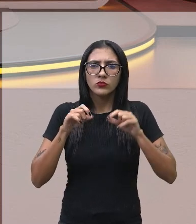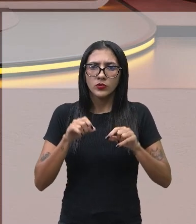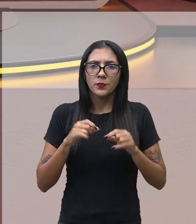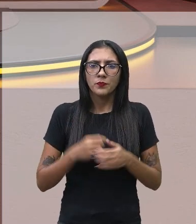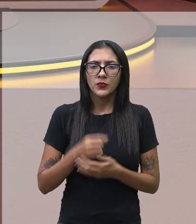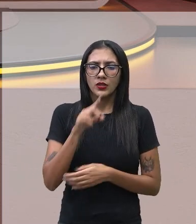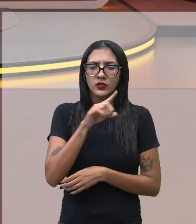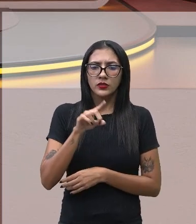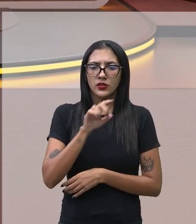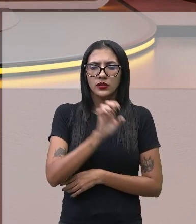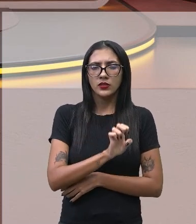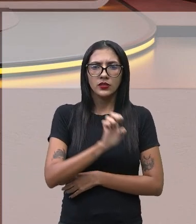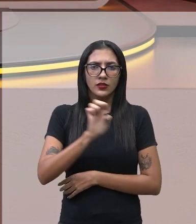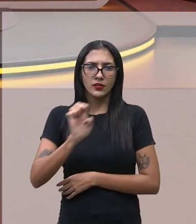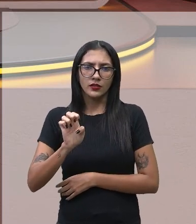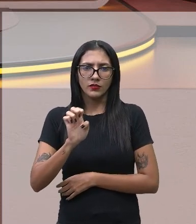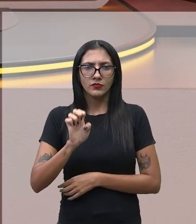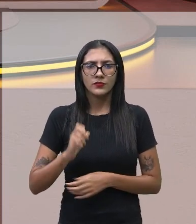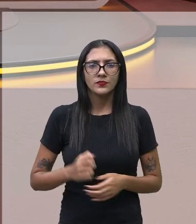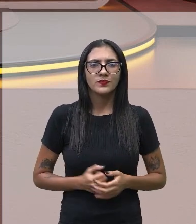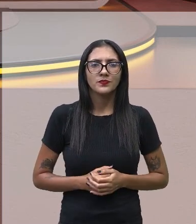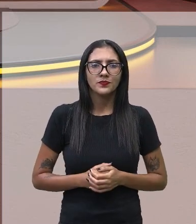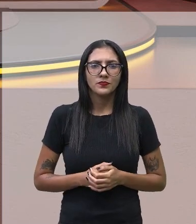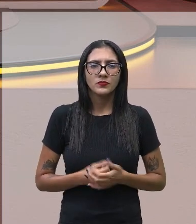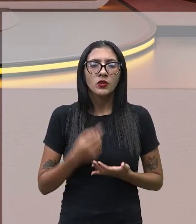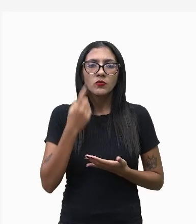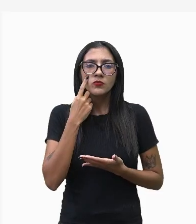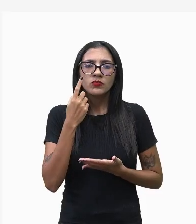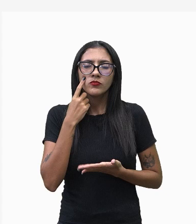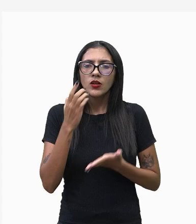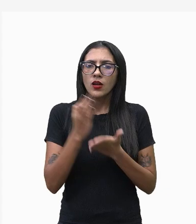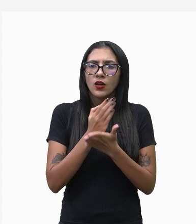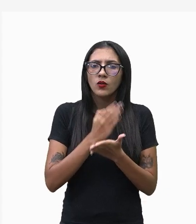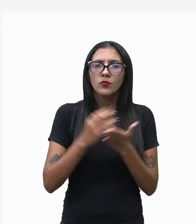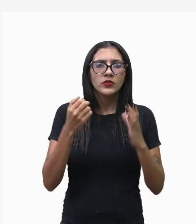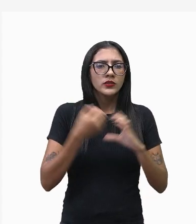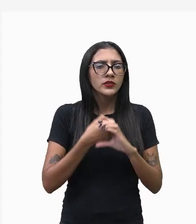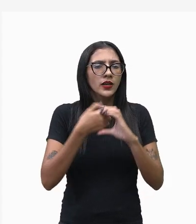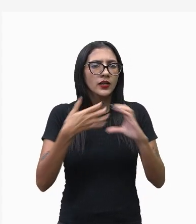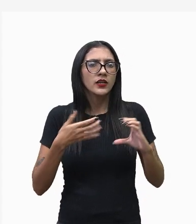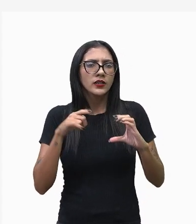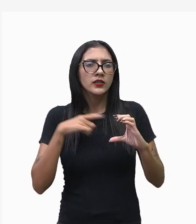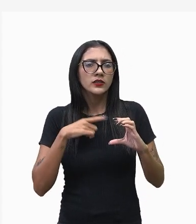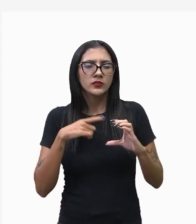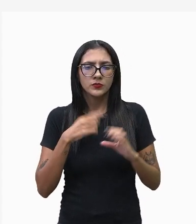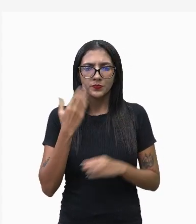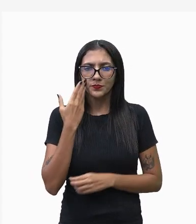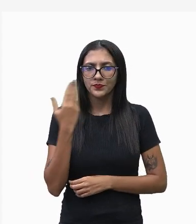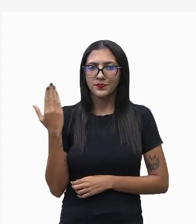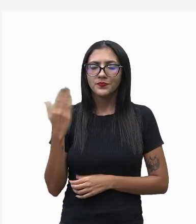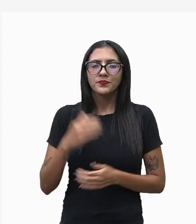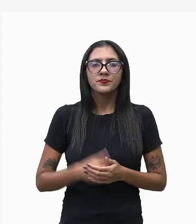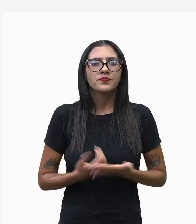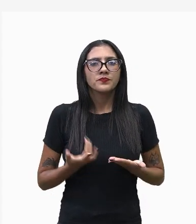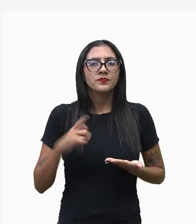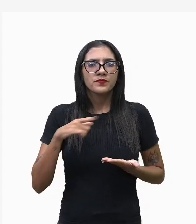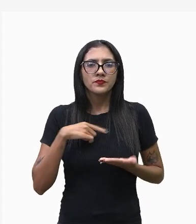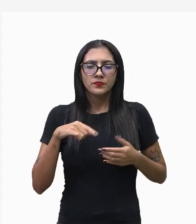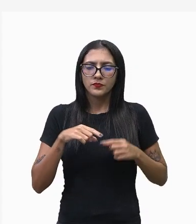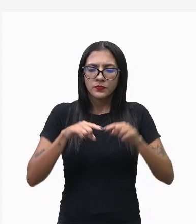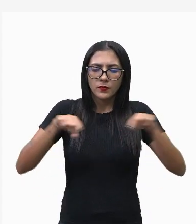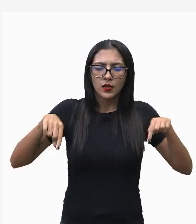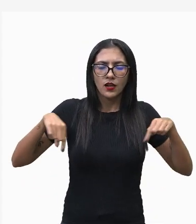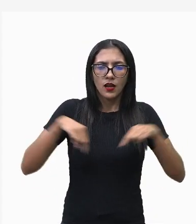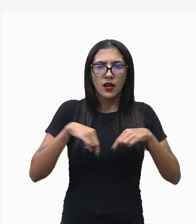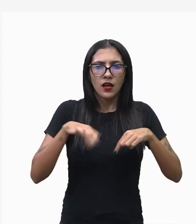zoneamento ecológico econômico. Vamos dar uma olhada em algumas das características desse recurso. Então, o zoneamento ecológico